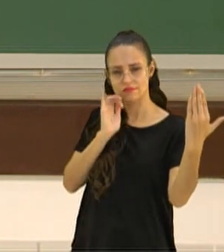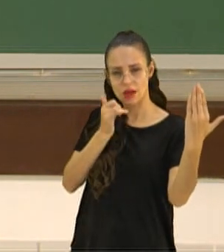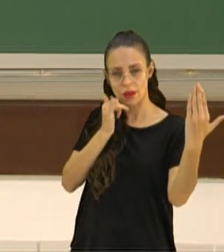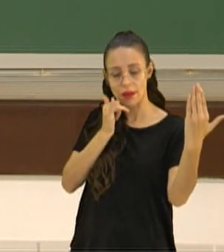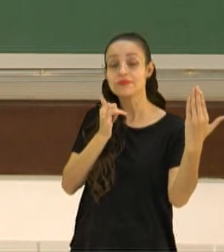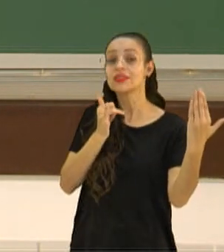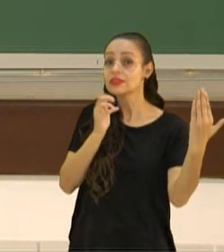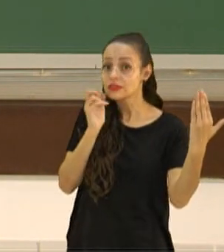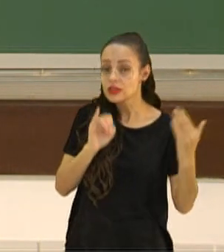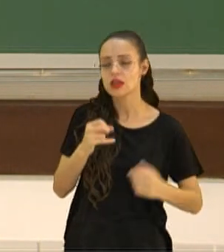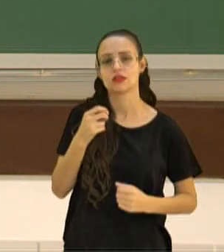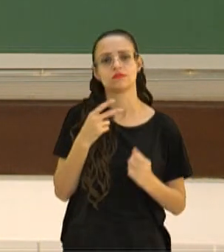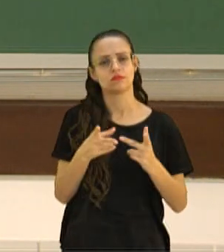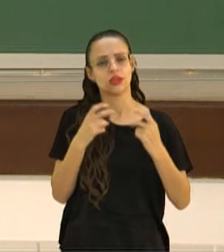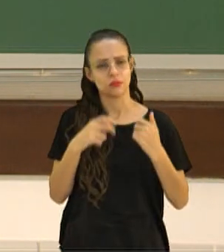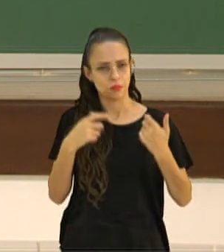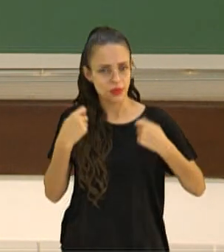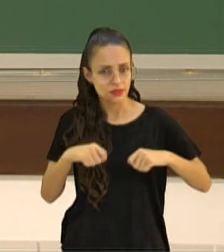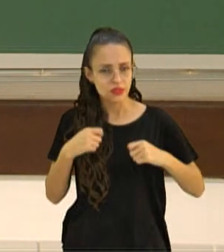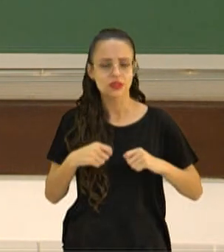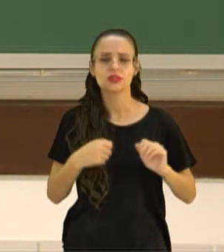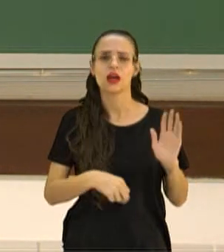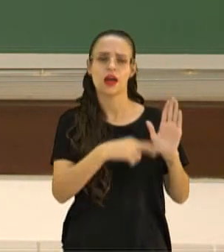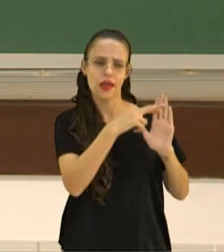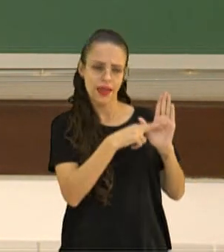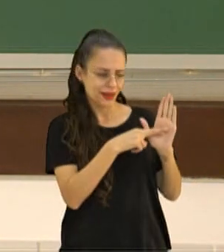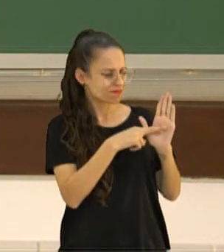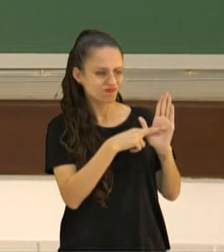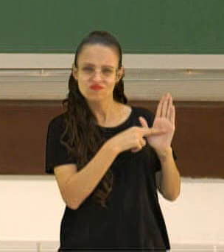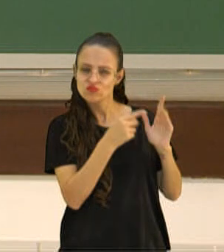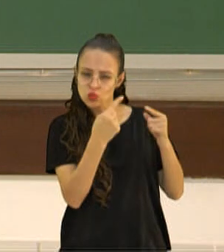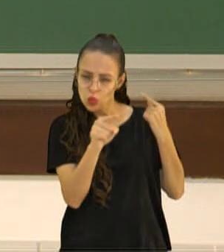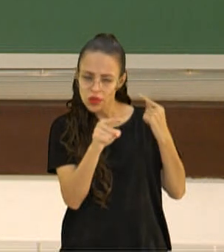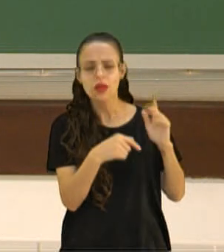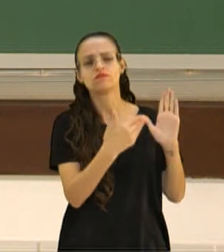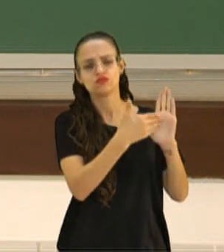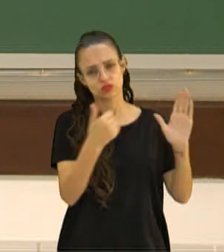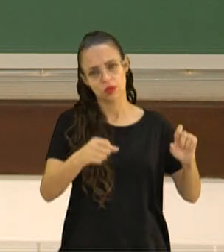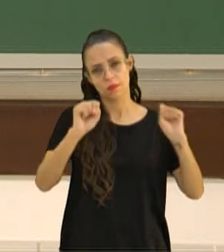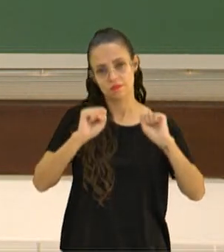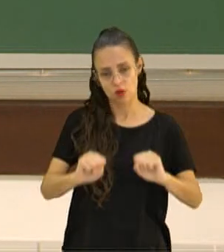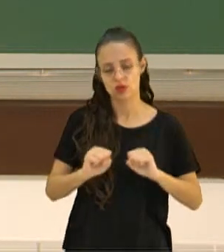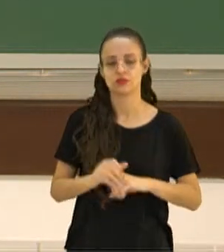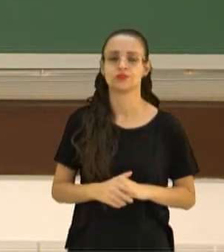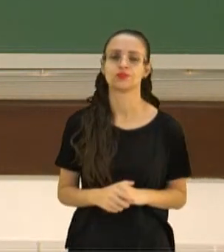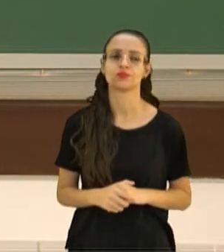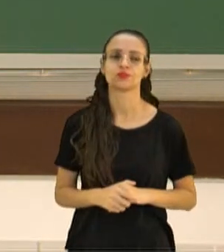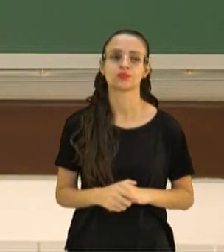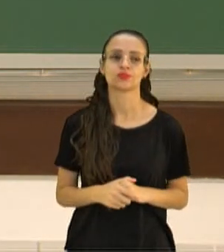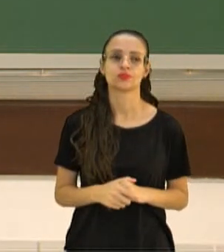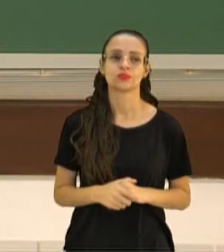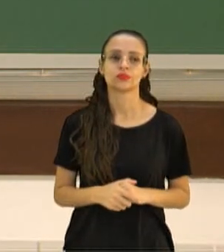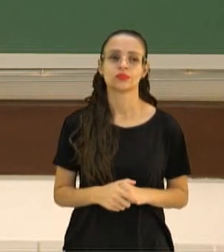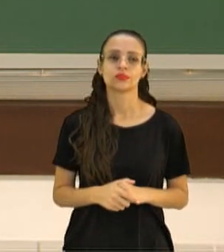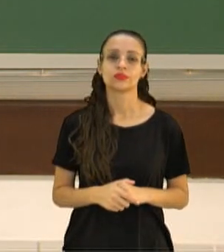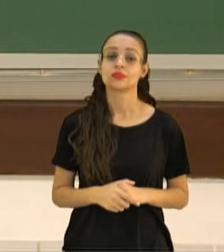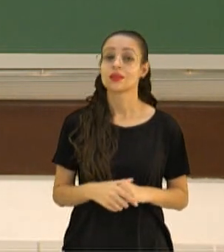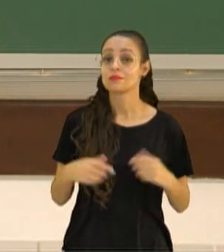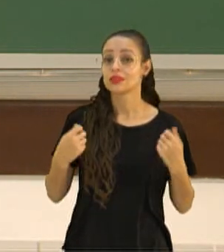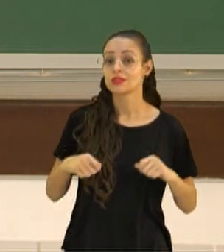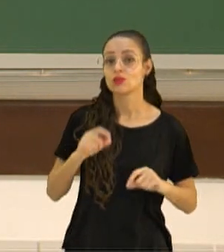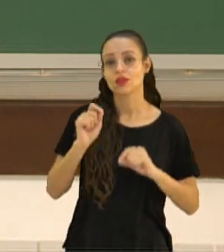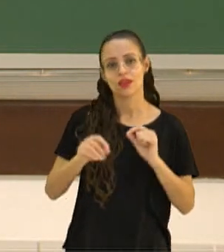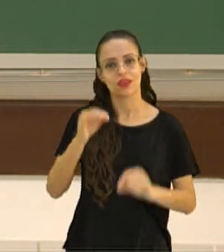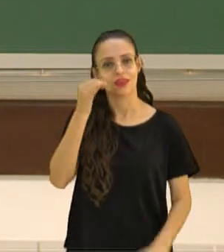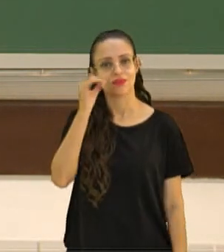ele vê que há necessidade, ele quebra aquelas regras e conduz o jogo de uma outra maneira, né? A única coisa que ele precisa é evitar